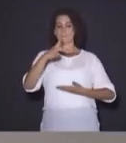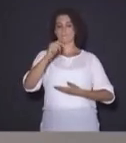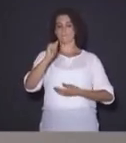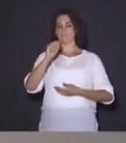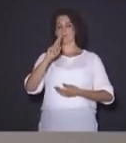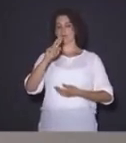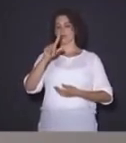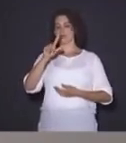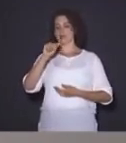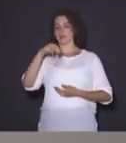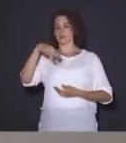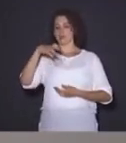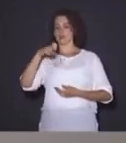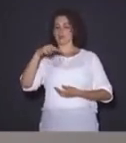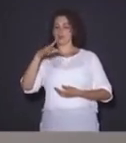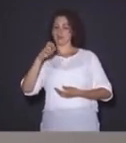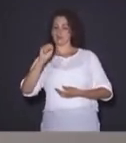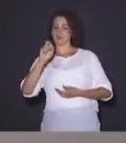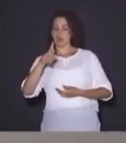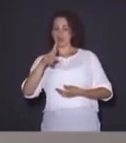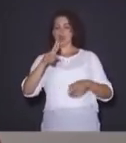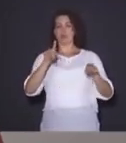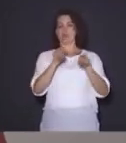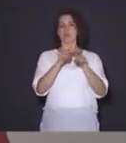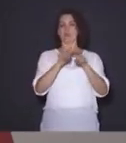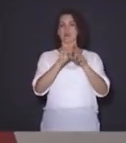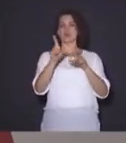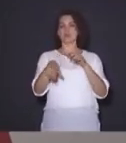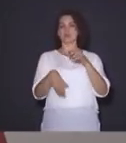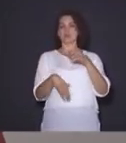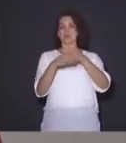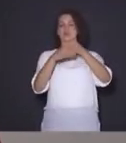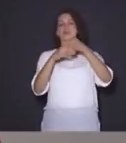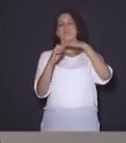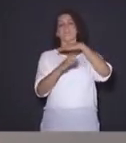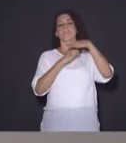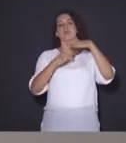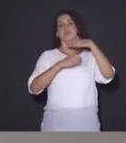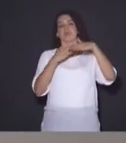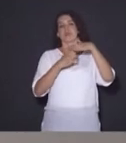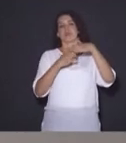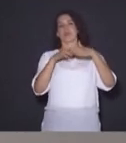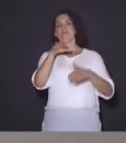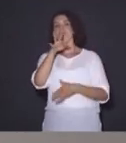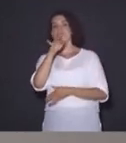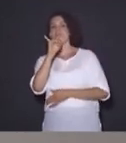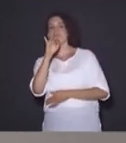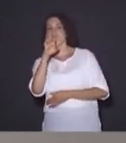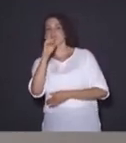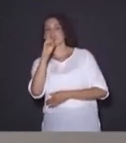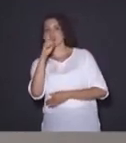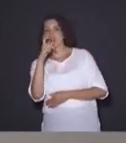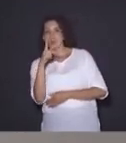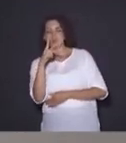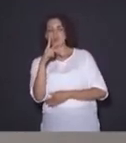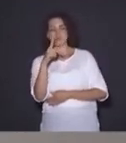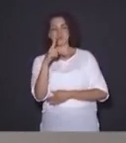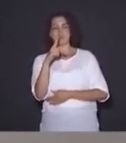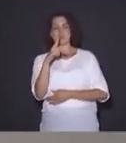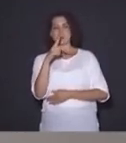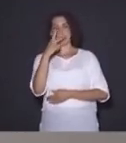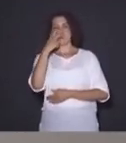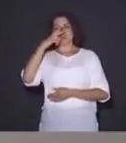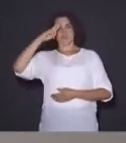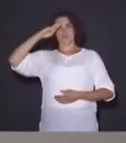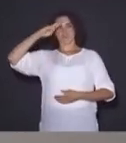parlamentar foi um golpe empresarial a fiesp federação das indústrias de são paulo comandou aquela história do pato